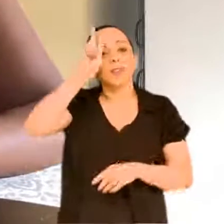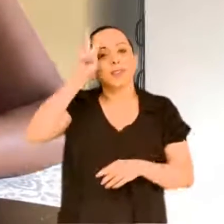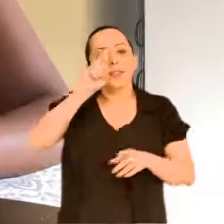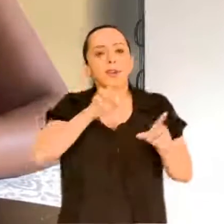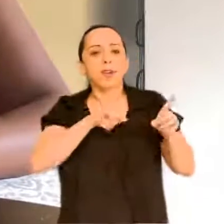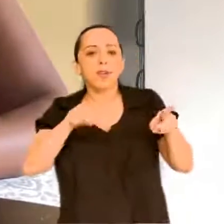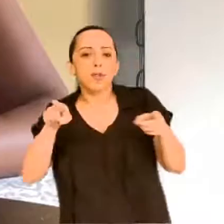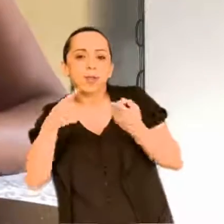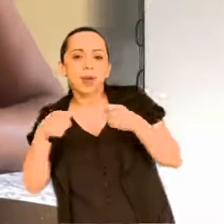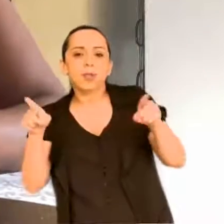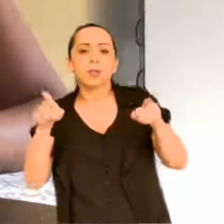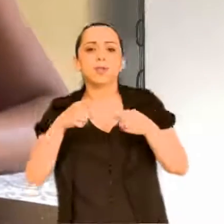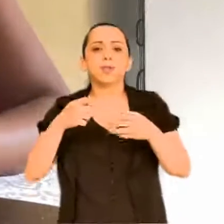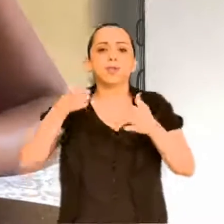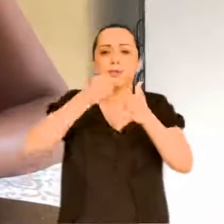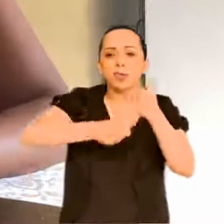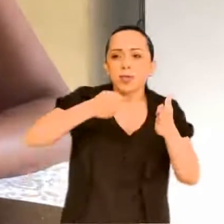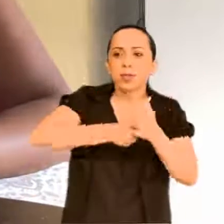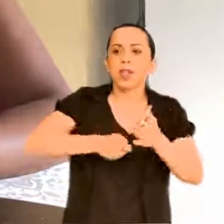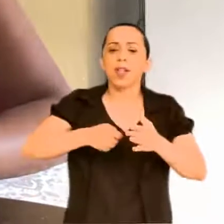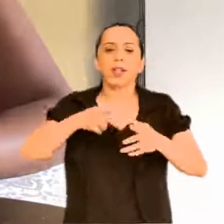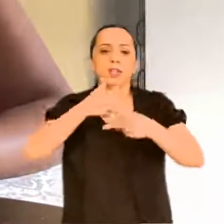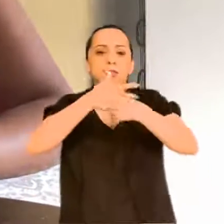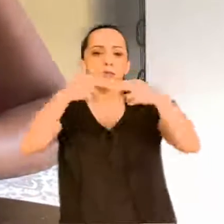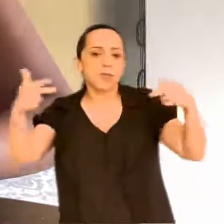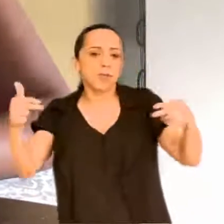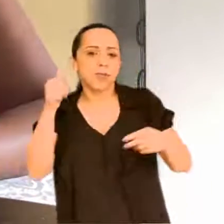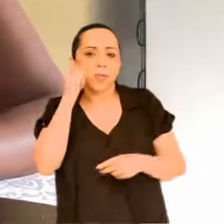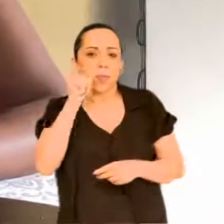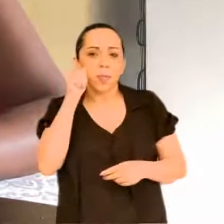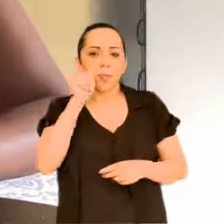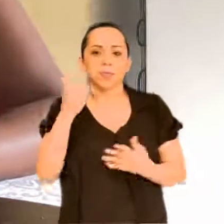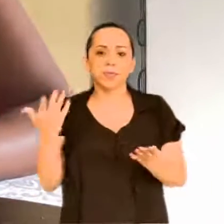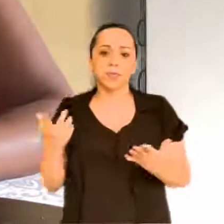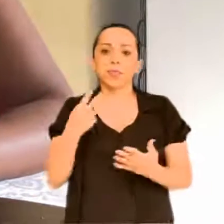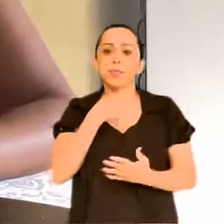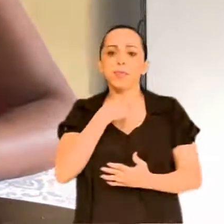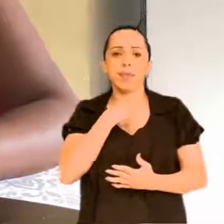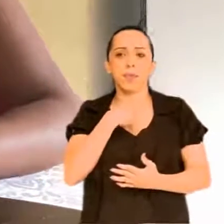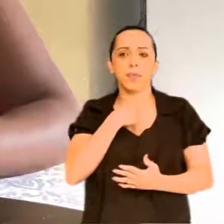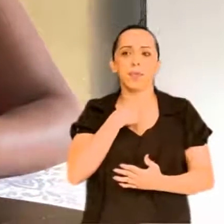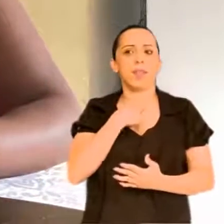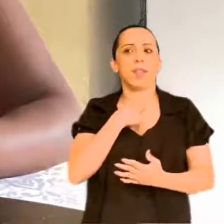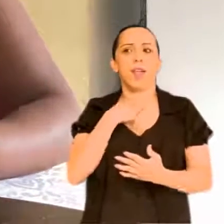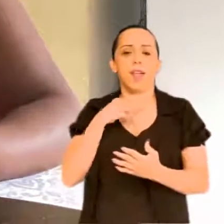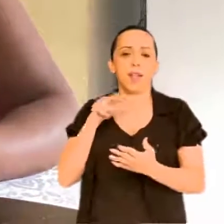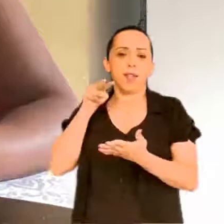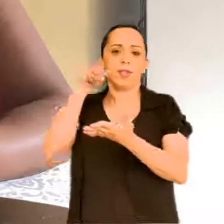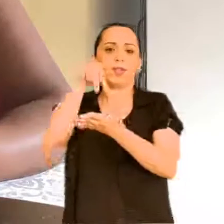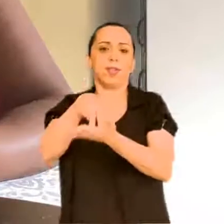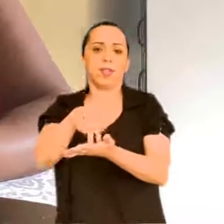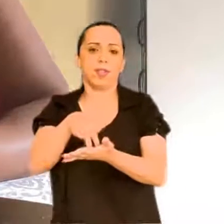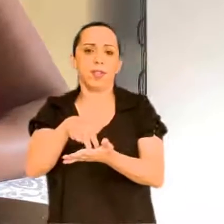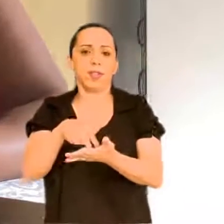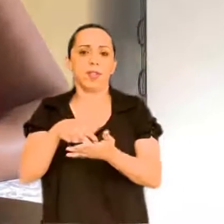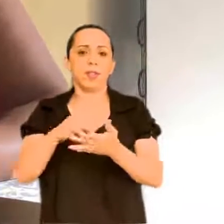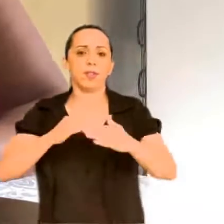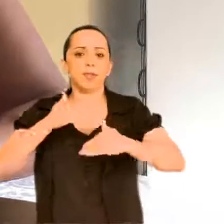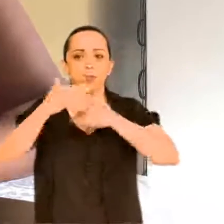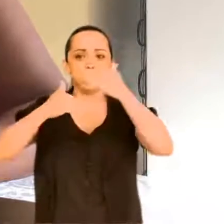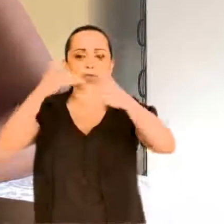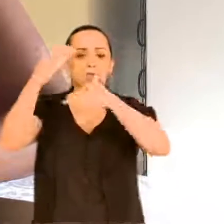trazem exatamente essa história de resistência. Resistência pelo fato de muitas mulheres não poderem